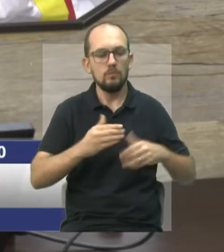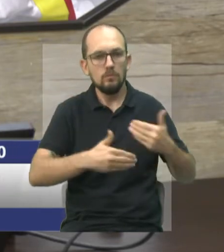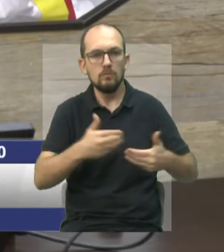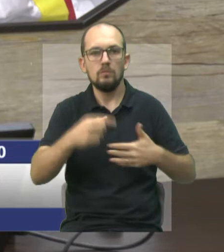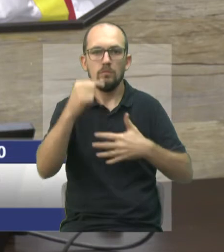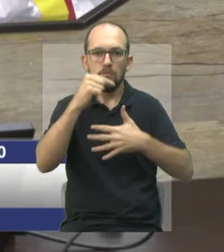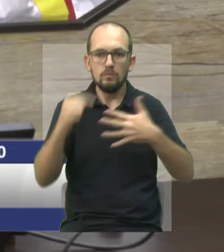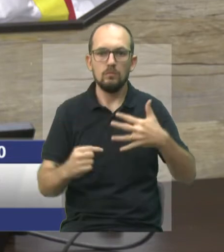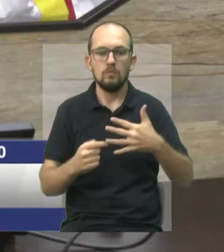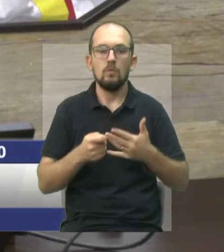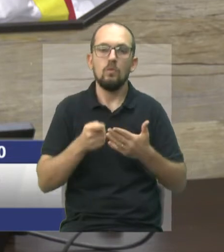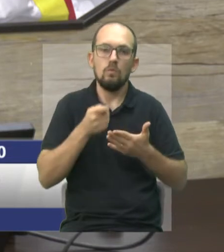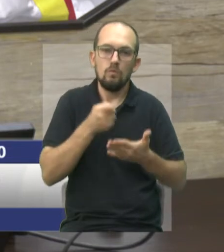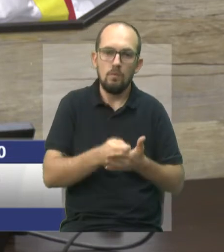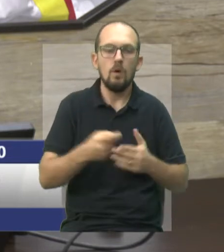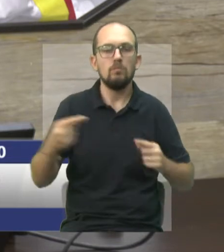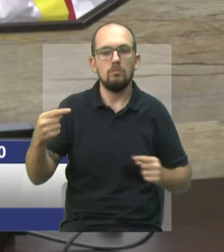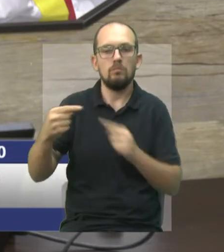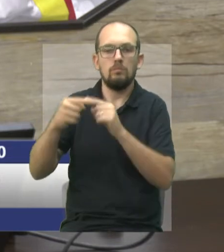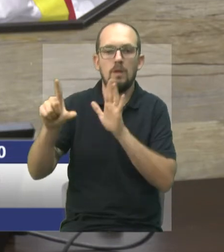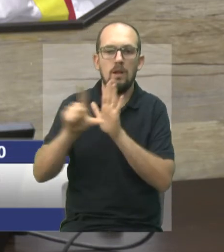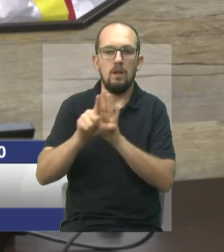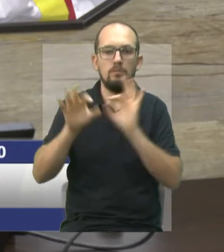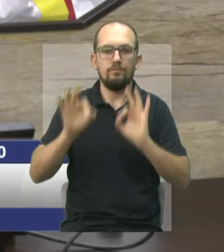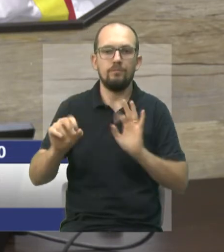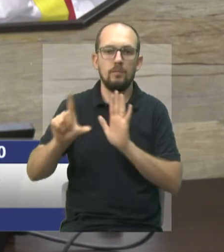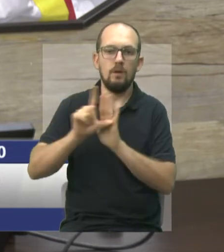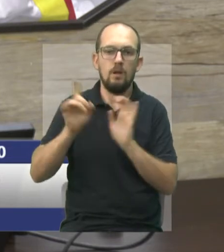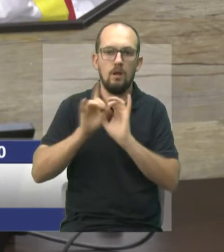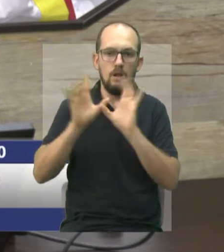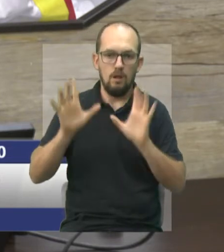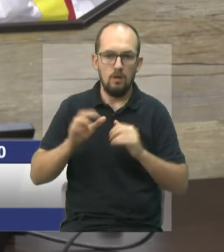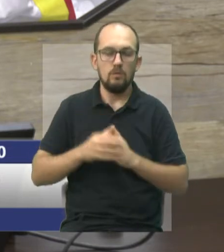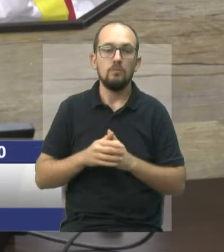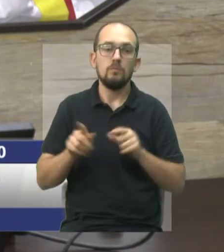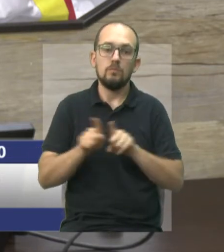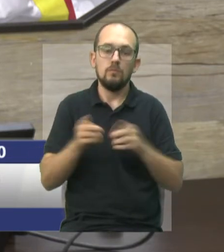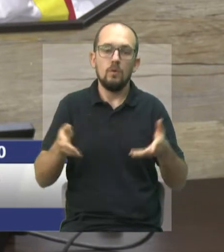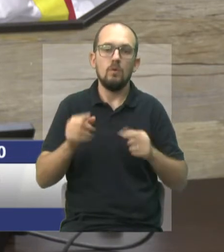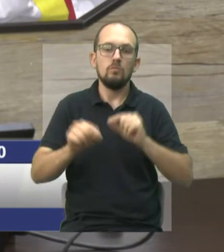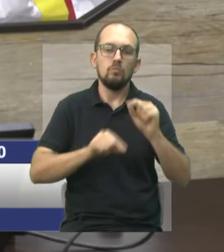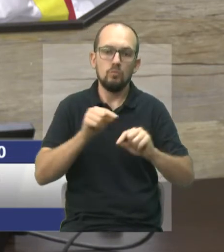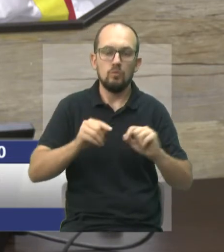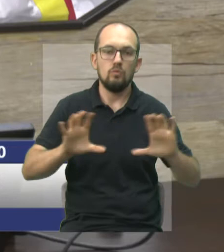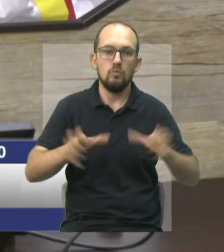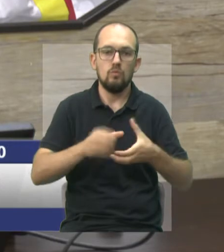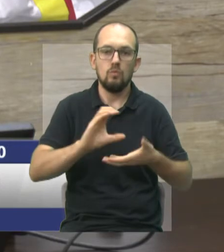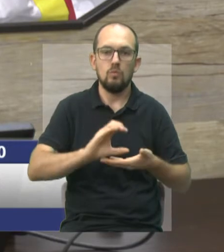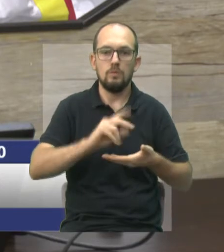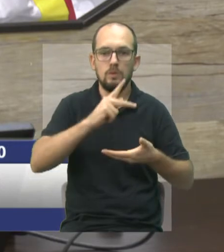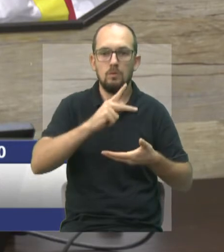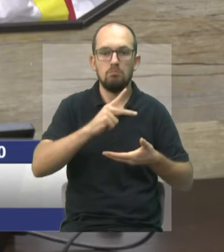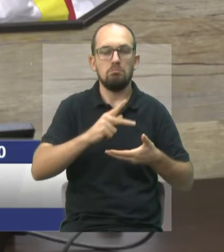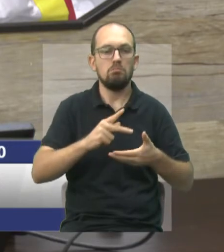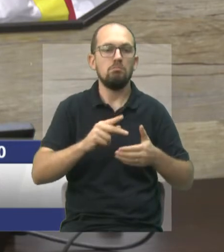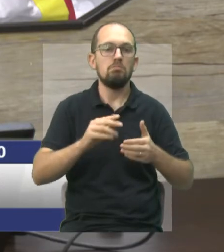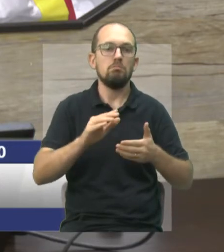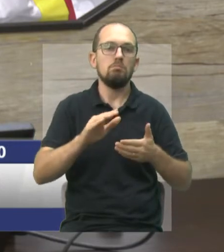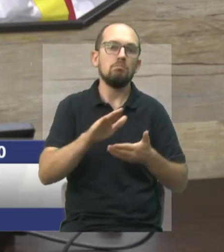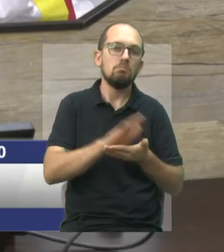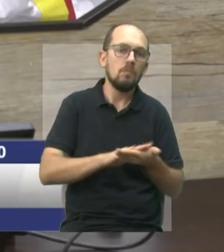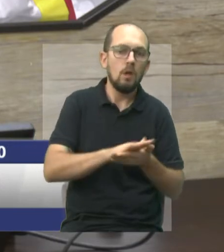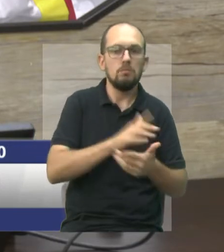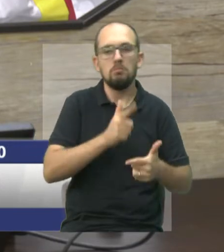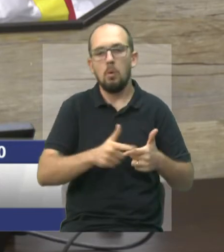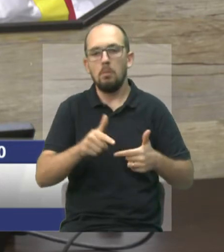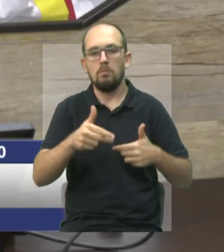formais atendem aos princípios da legalidade, motivo pelo qual esta comissão não faz qualquer ressalva quanto à